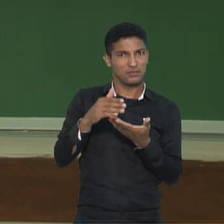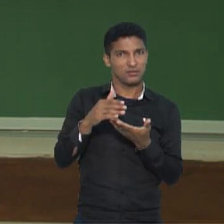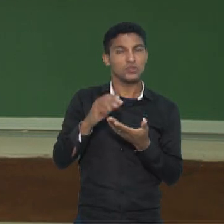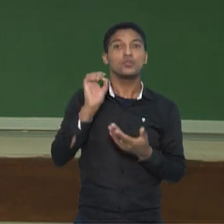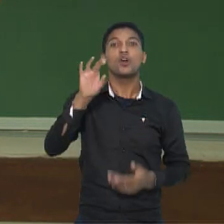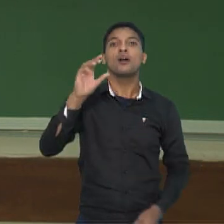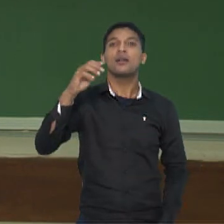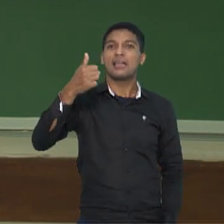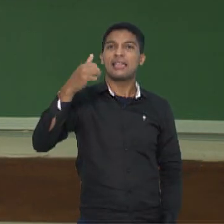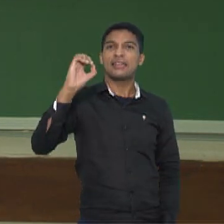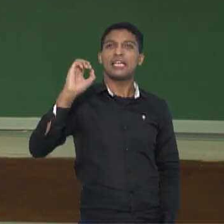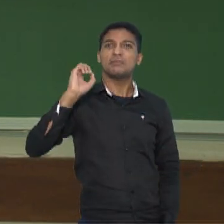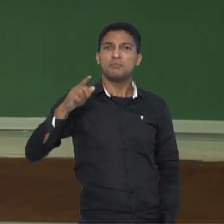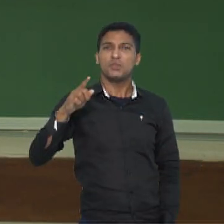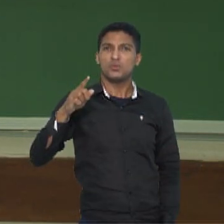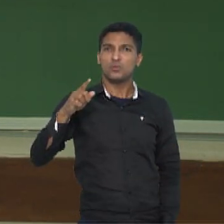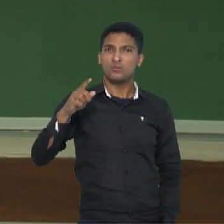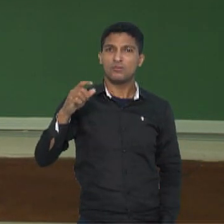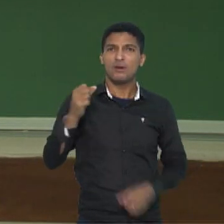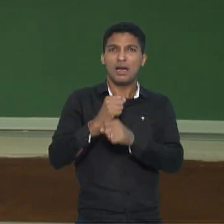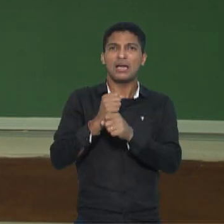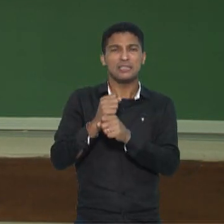tempo na nossa escala.